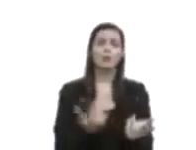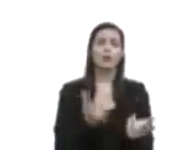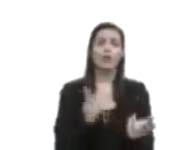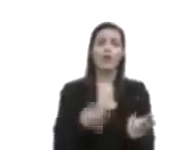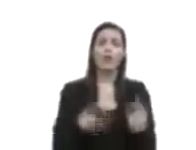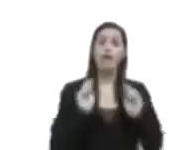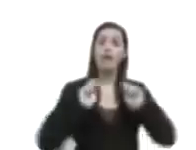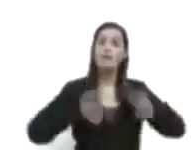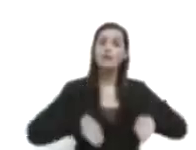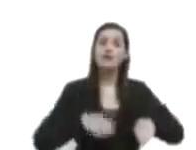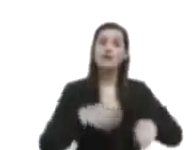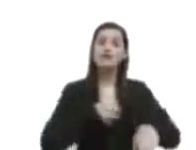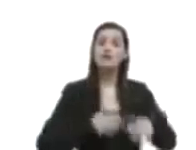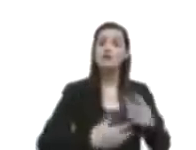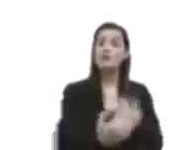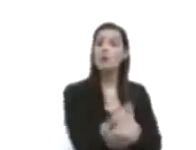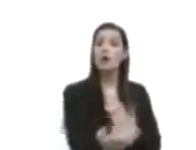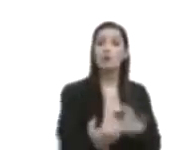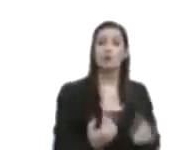pessoa sente.